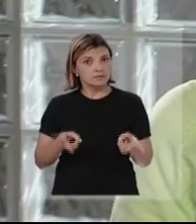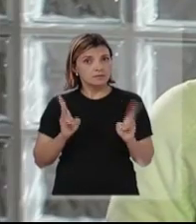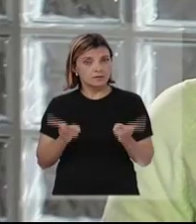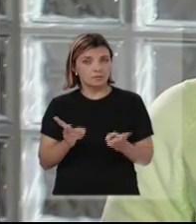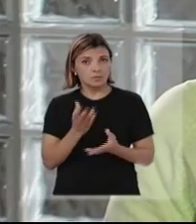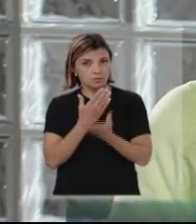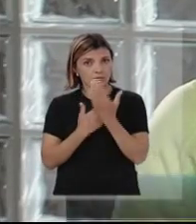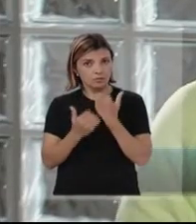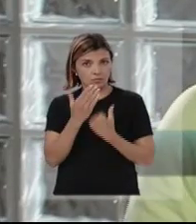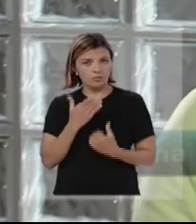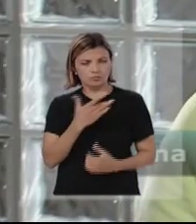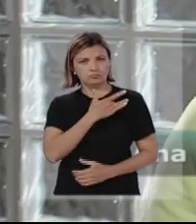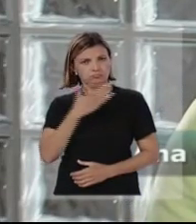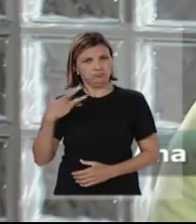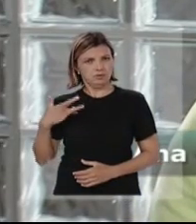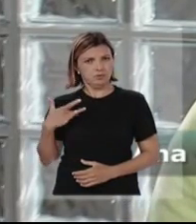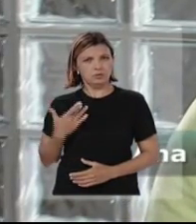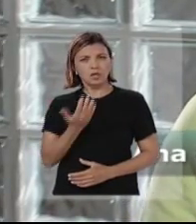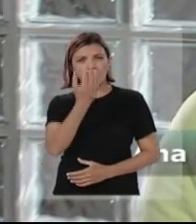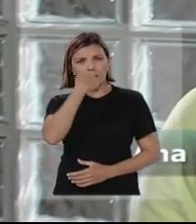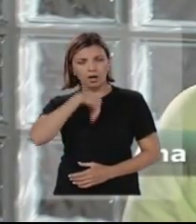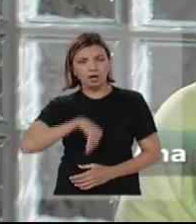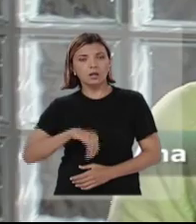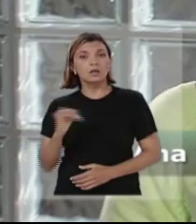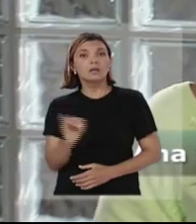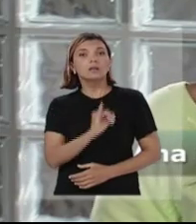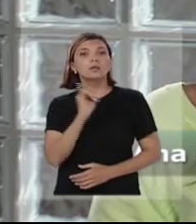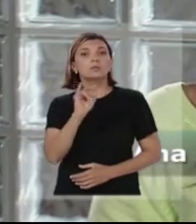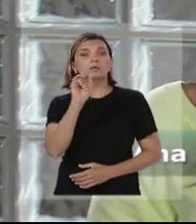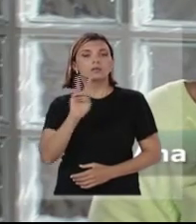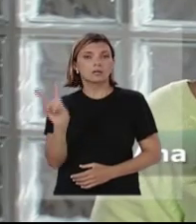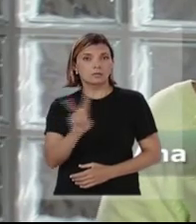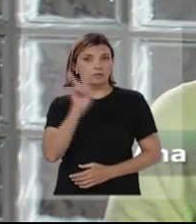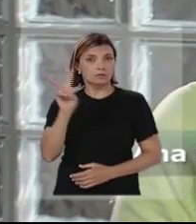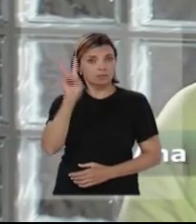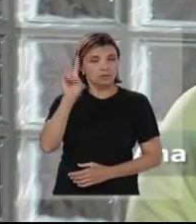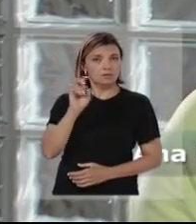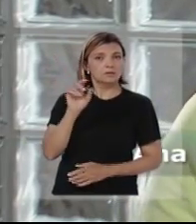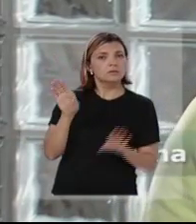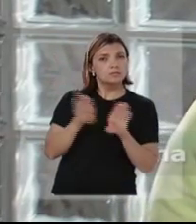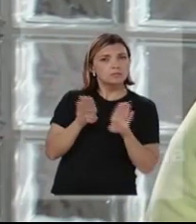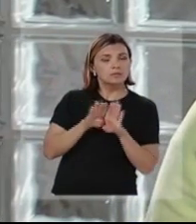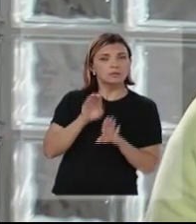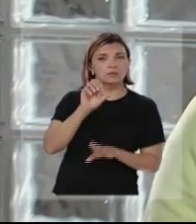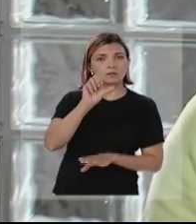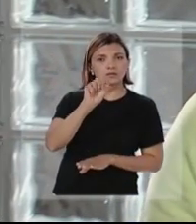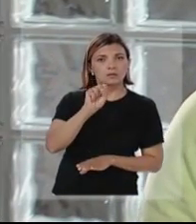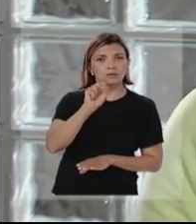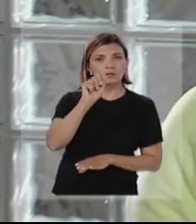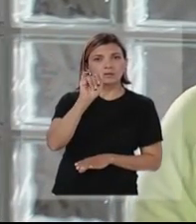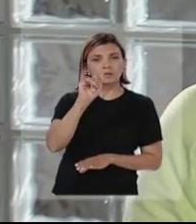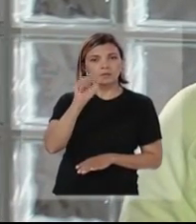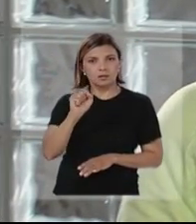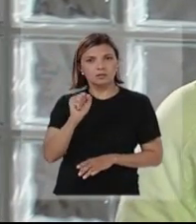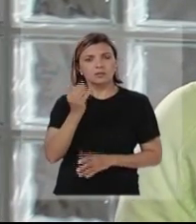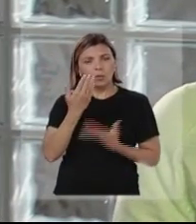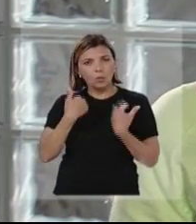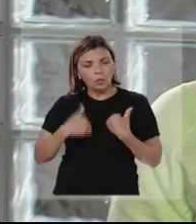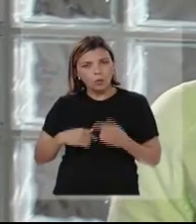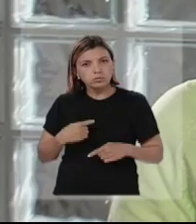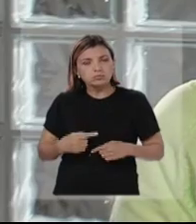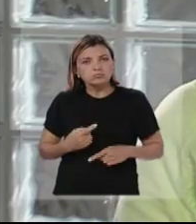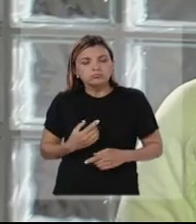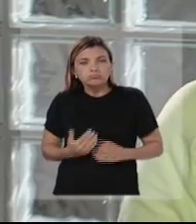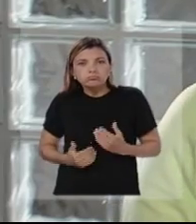Toda vez que a gente faz uma refeição saudável, ingerimos quantidades importantes de vitaminas e sais minerais, que fazem o nosso metabolismo